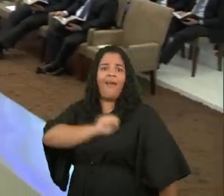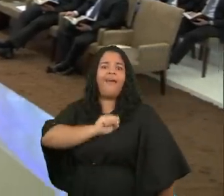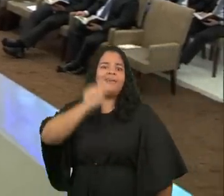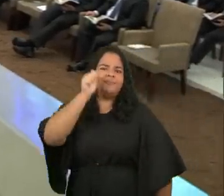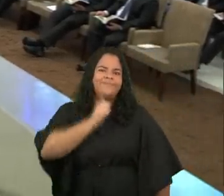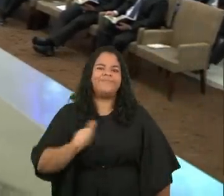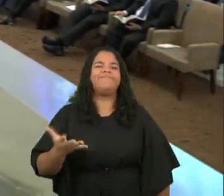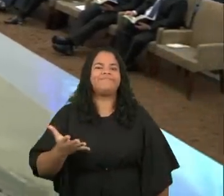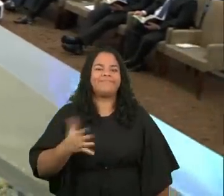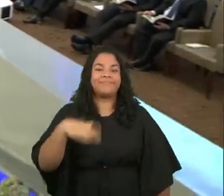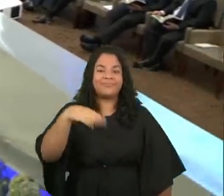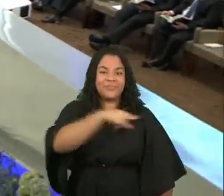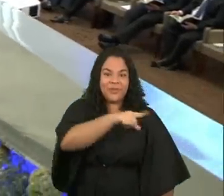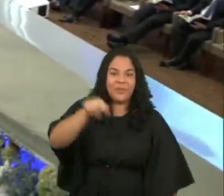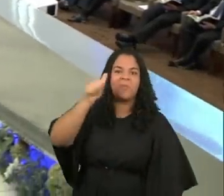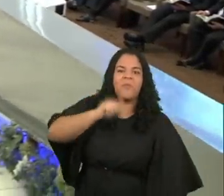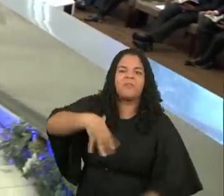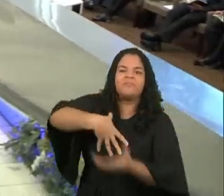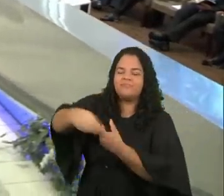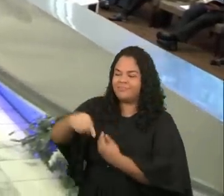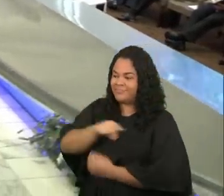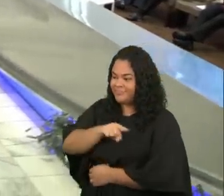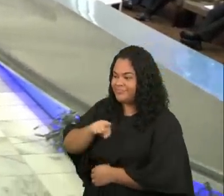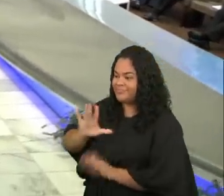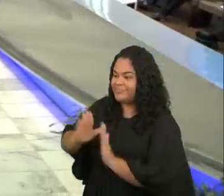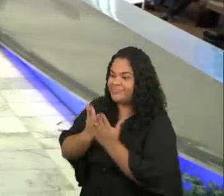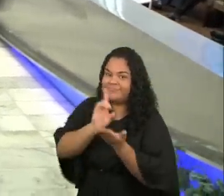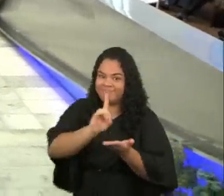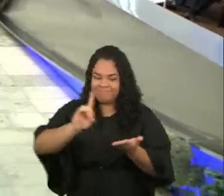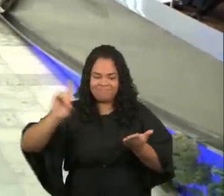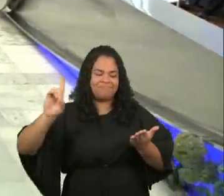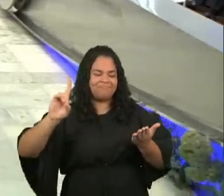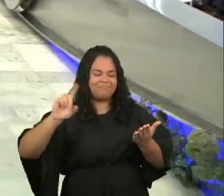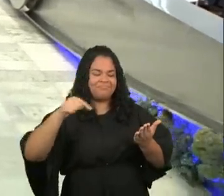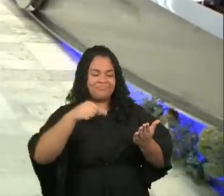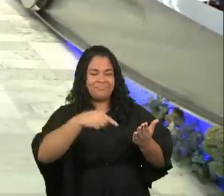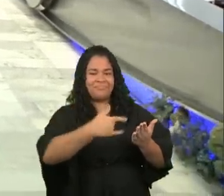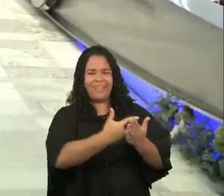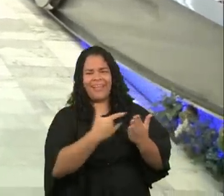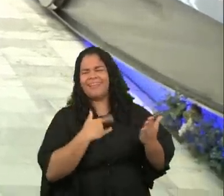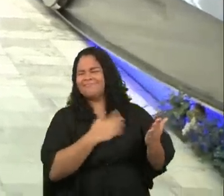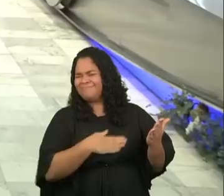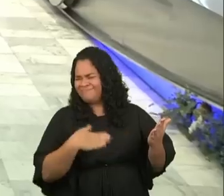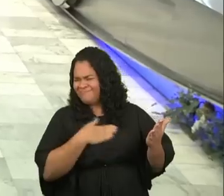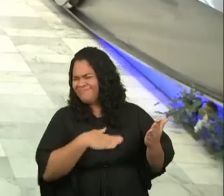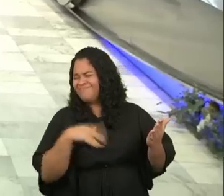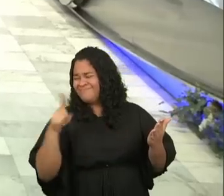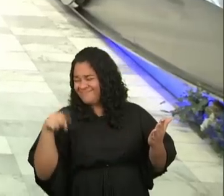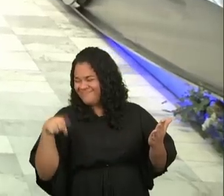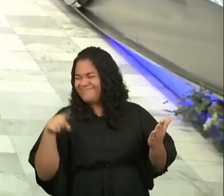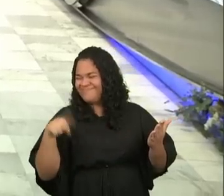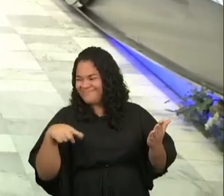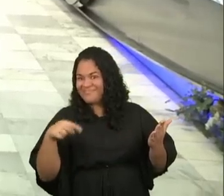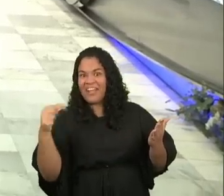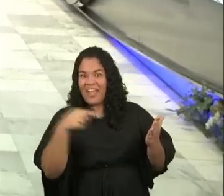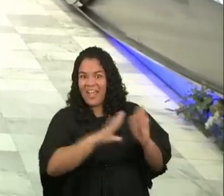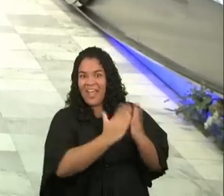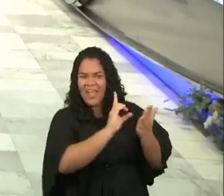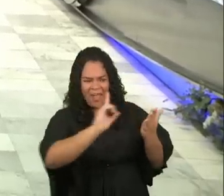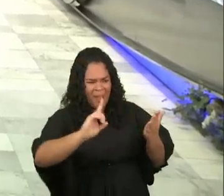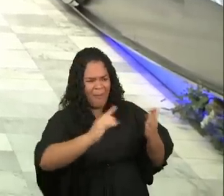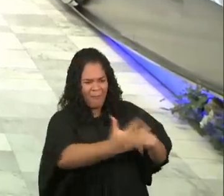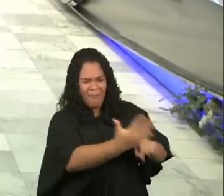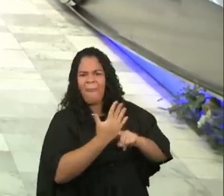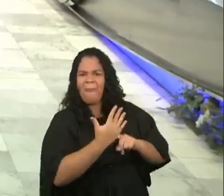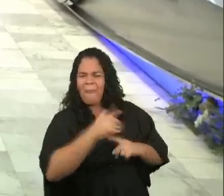A Bíblia. Tá fraco. A Bíblia. A Bíblia. Gosta da gente. Gosta da gente. E ela diz. É. Vamos, e ela